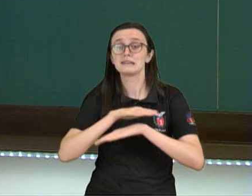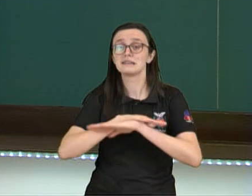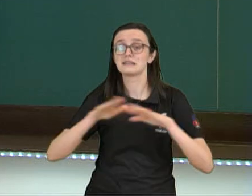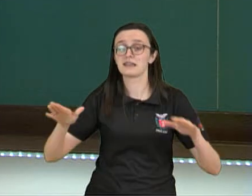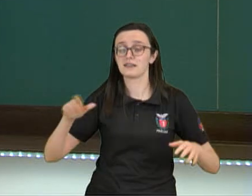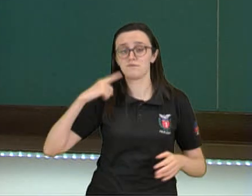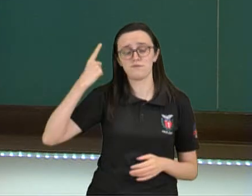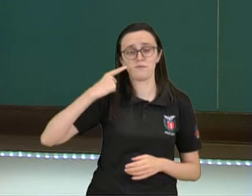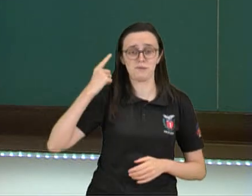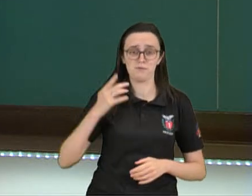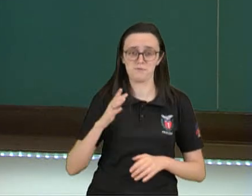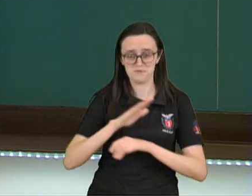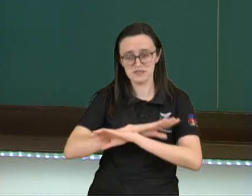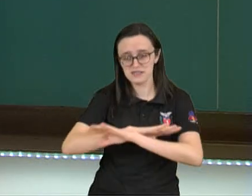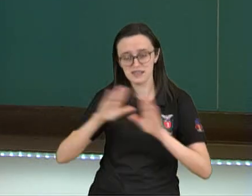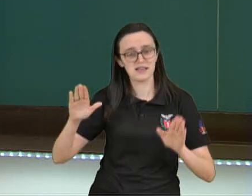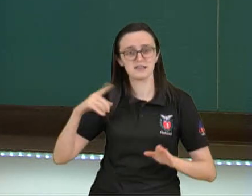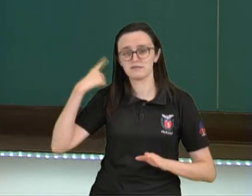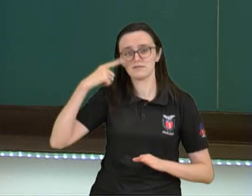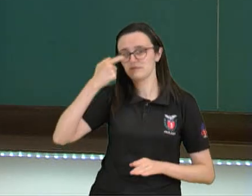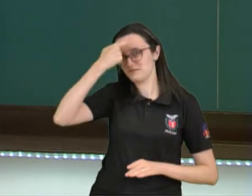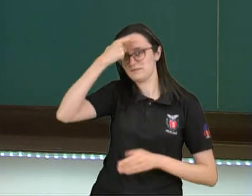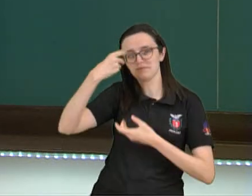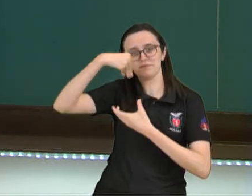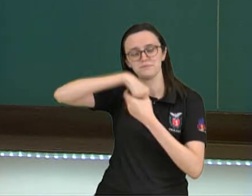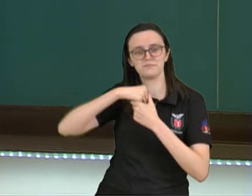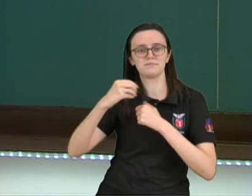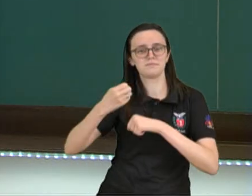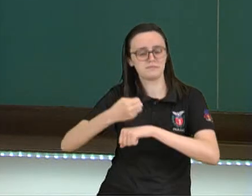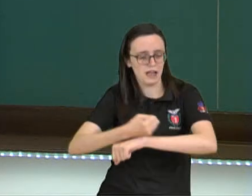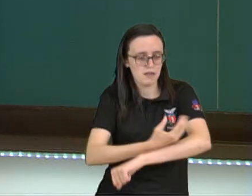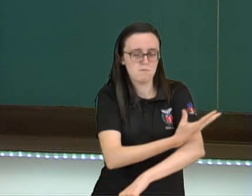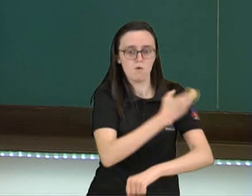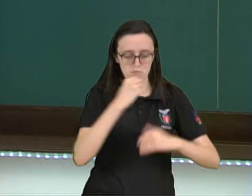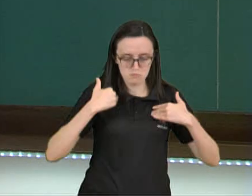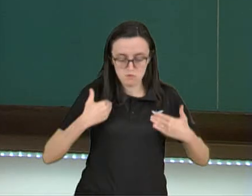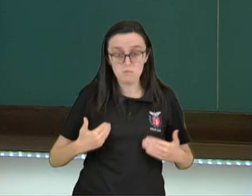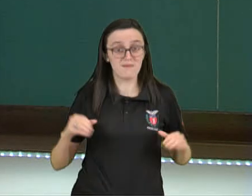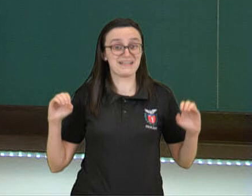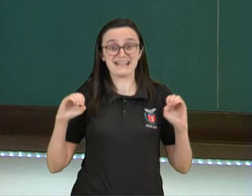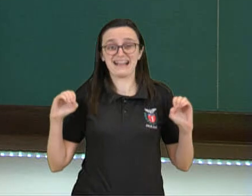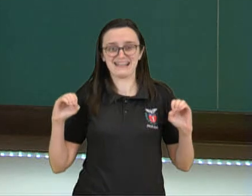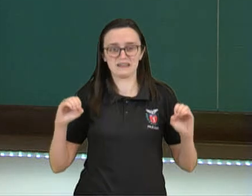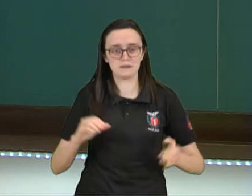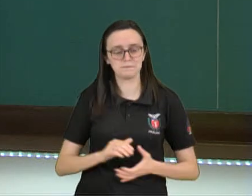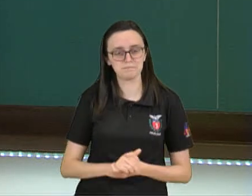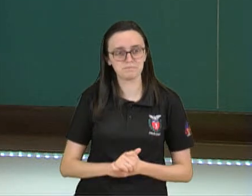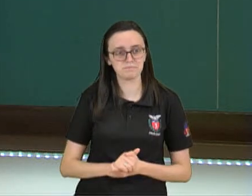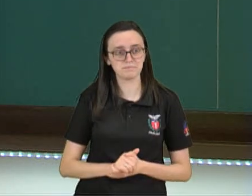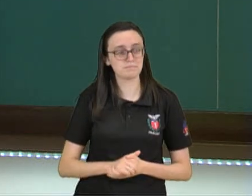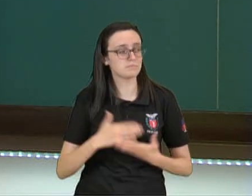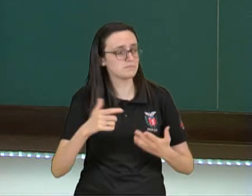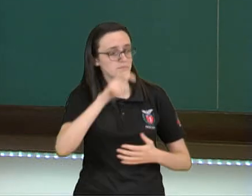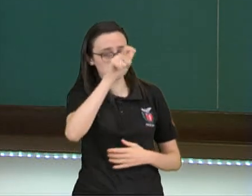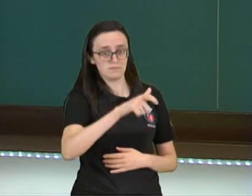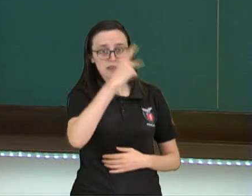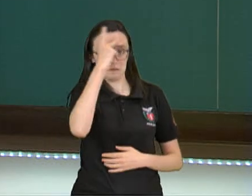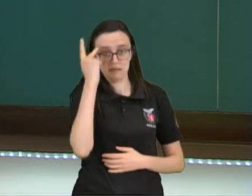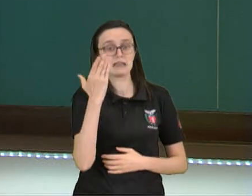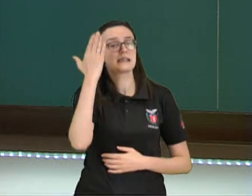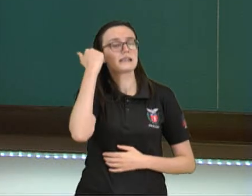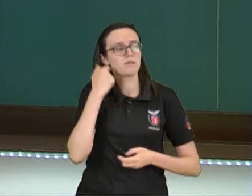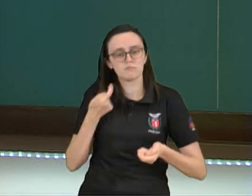Ok? Sem entrar em um surto psicológico, emocional ou físico. Então a pessoa consegue lidar com esse